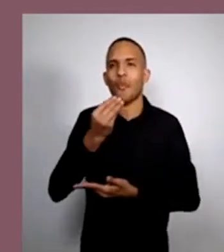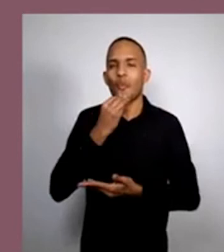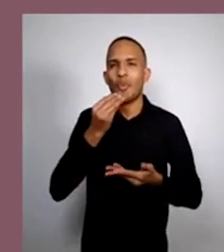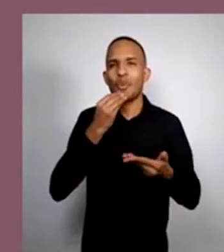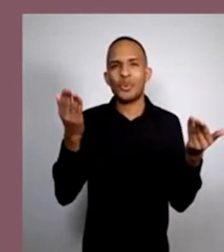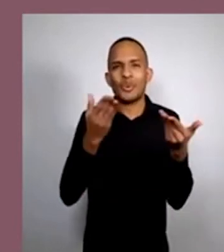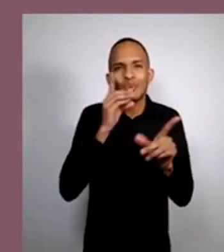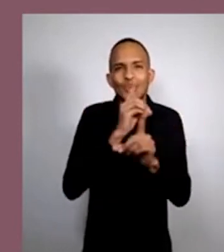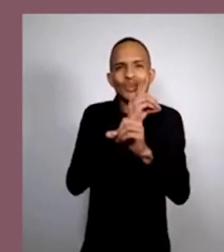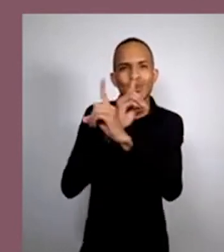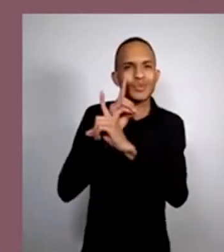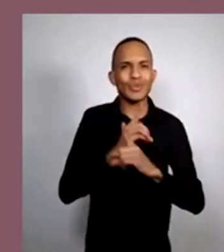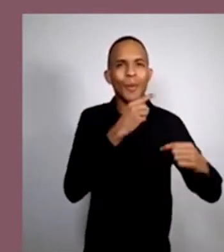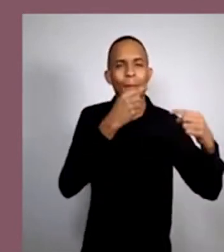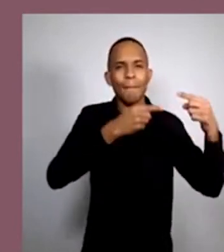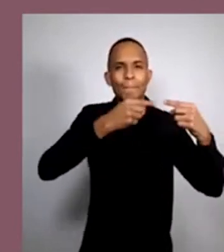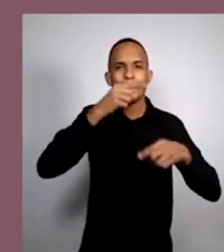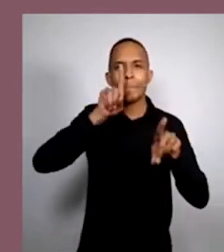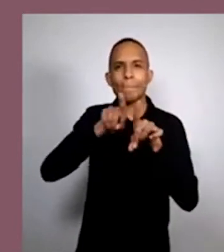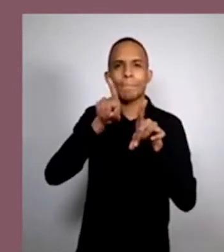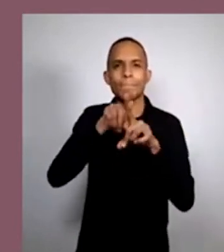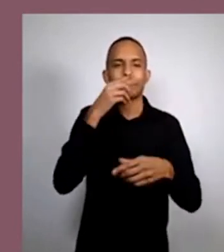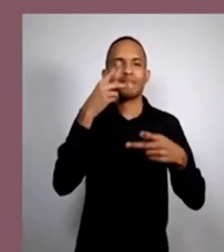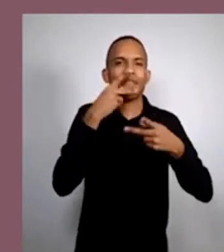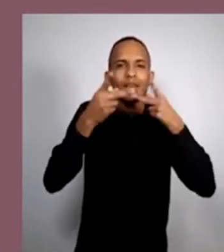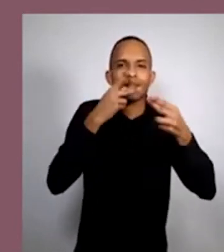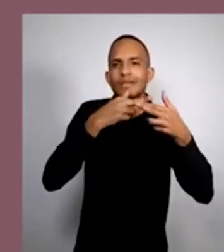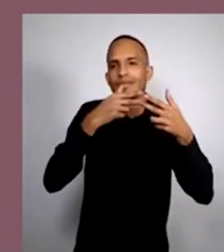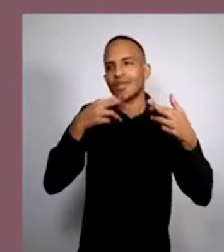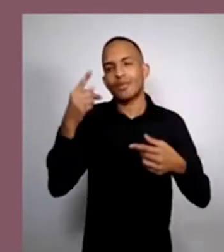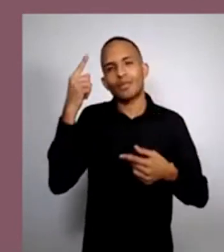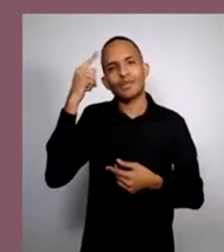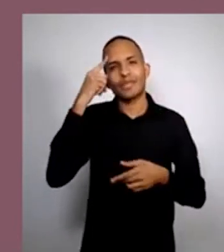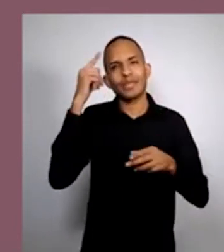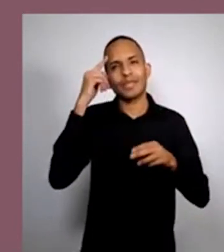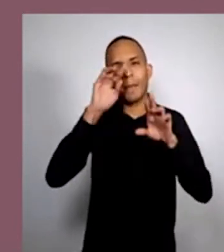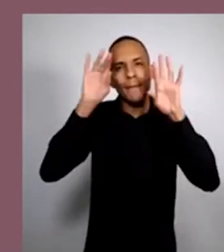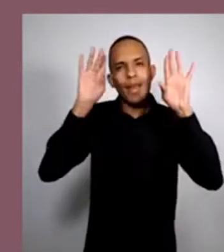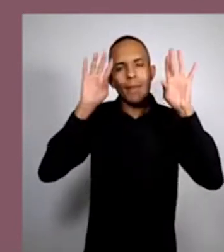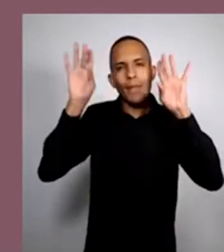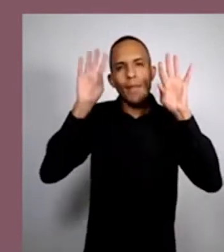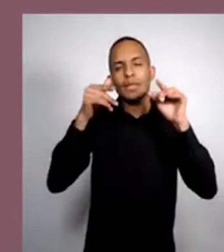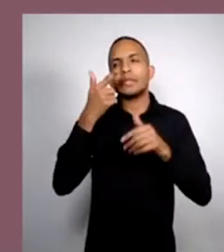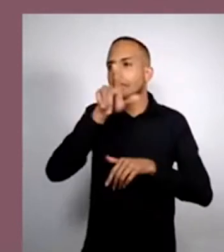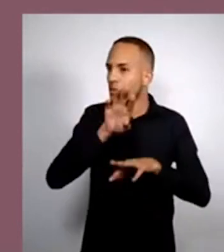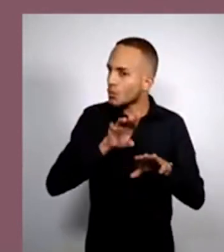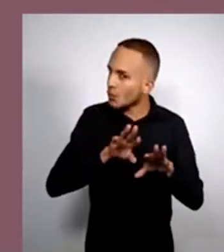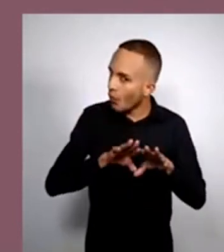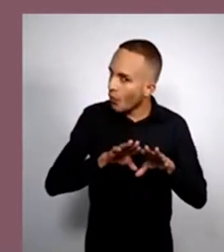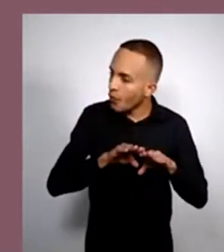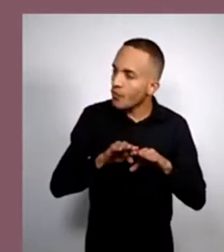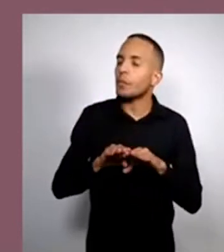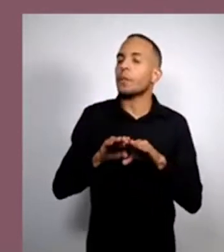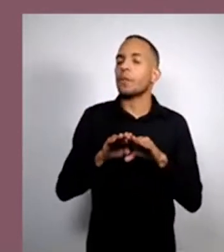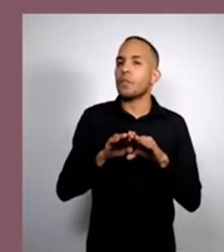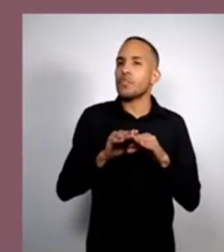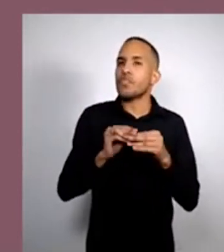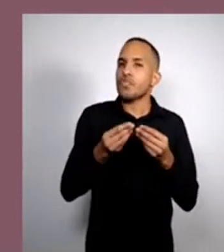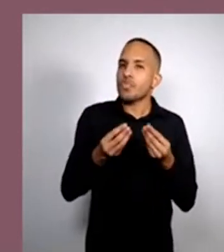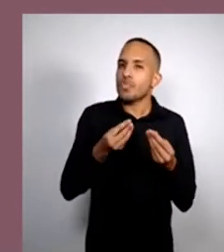encontro, do debate, das falas, poder refletir também sobre isso. Estamos refletindo o tempo inteiro, repensando o tempo inteiro.